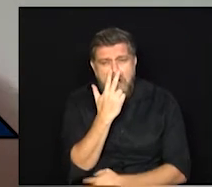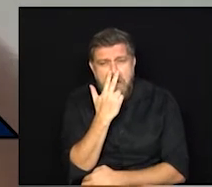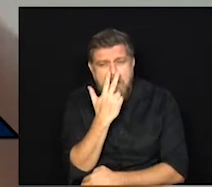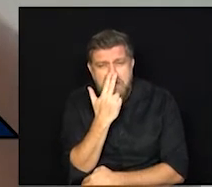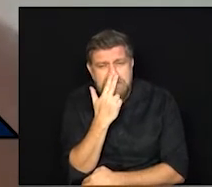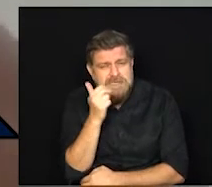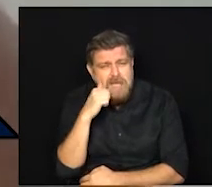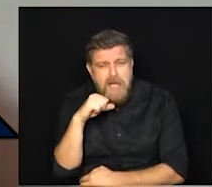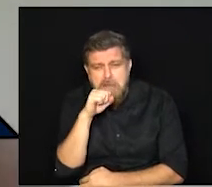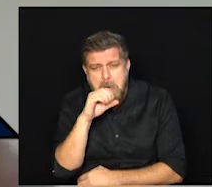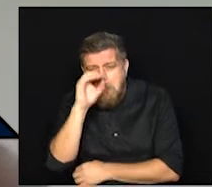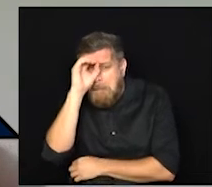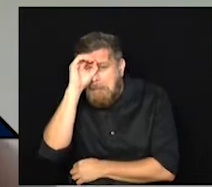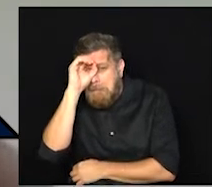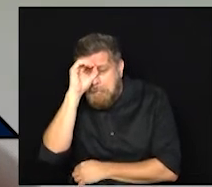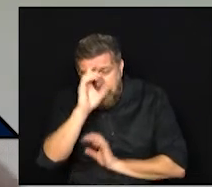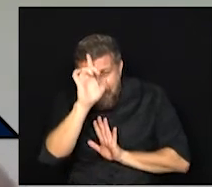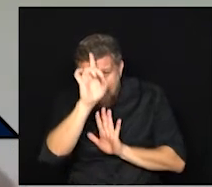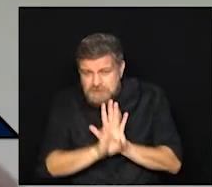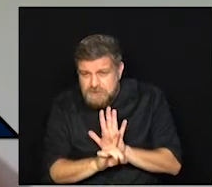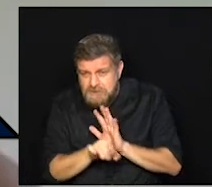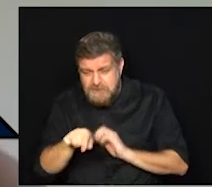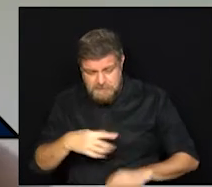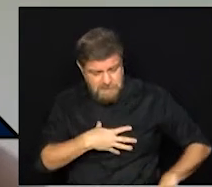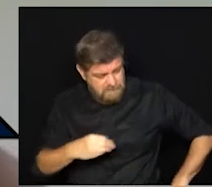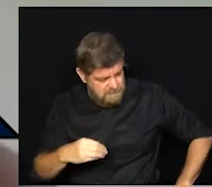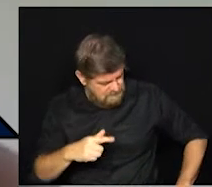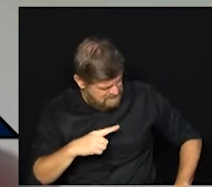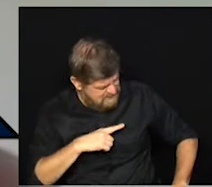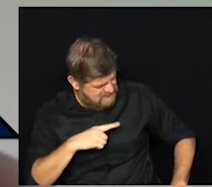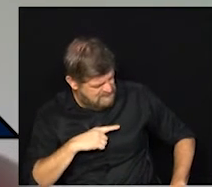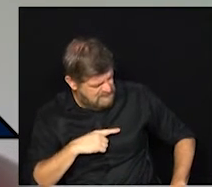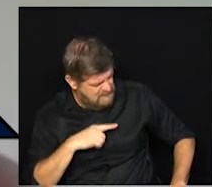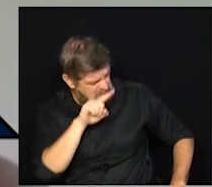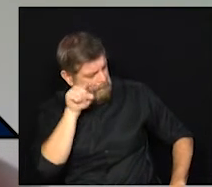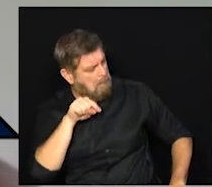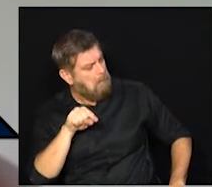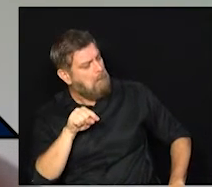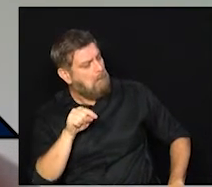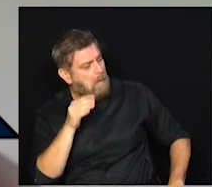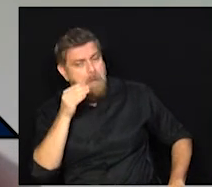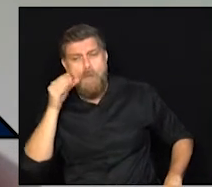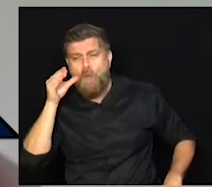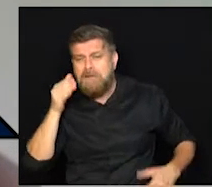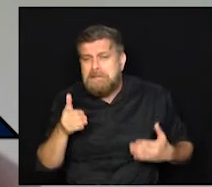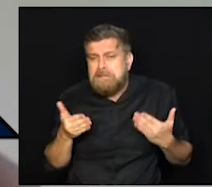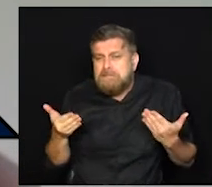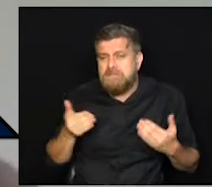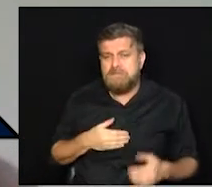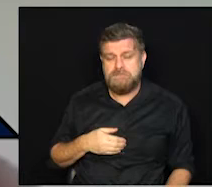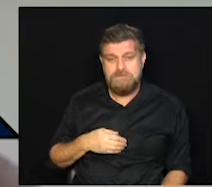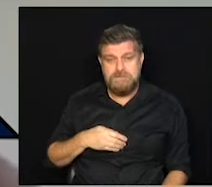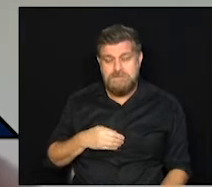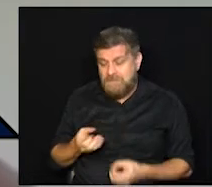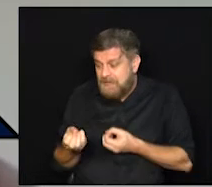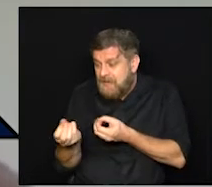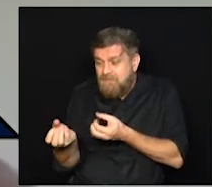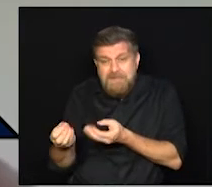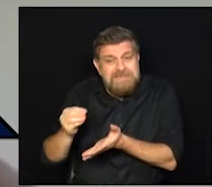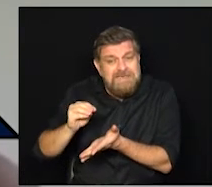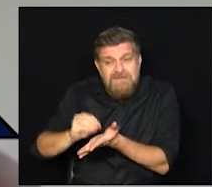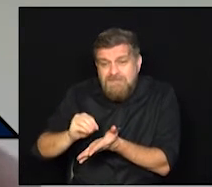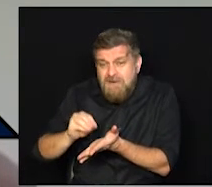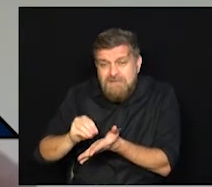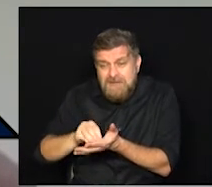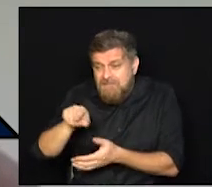elas não sabiam dos direitos que os filhos tinham, né? Na verdade era essa, a maioria delas, como a Priscila falou, não tem informação dos direitos,